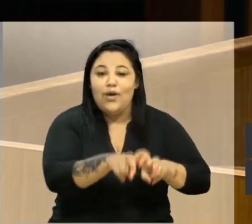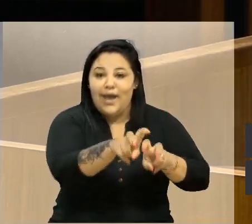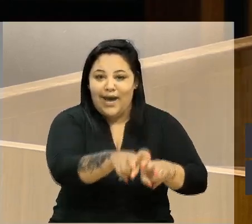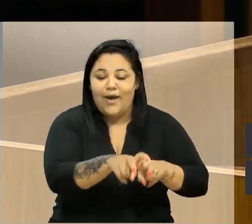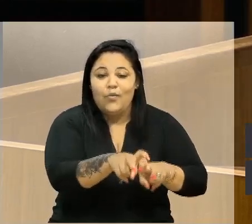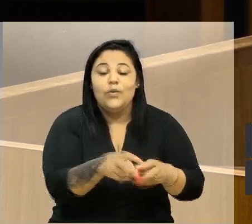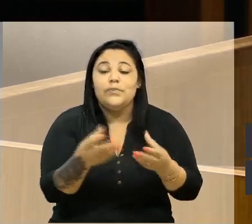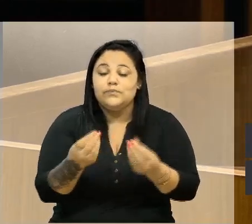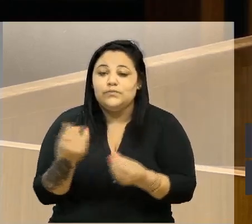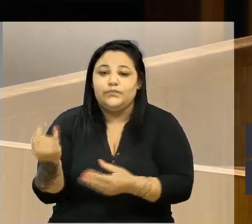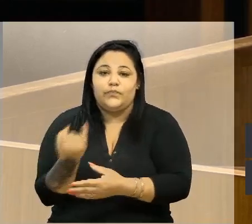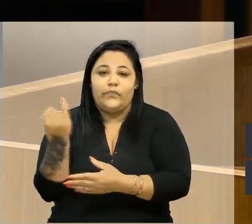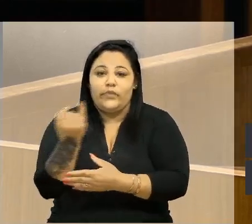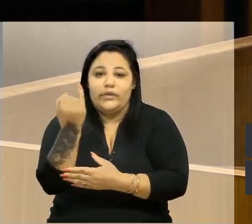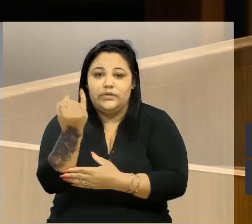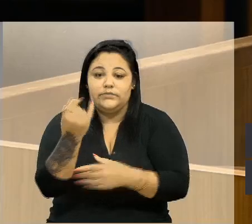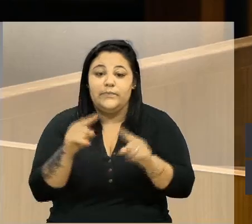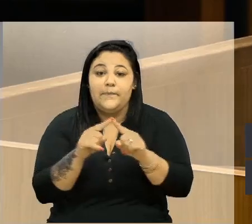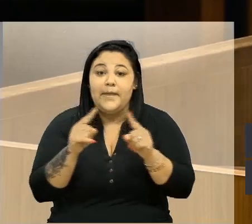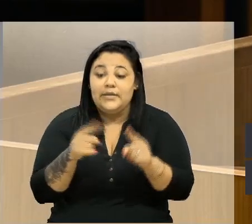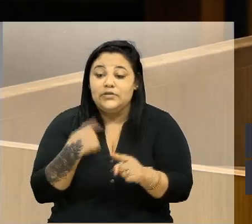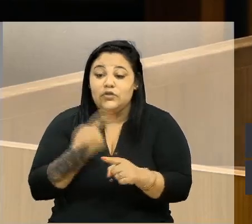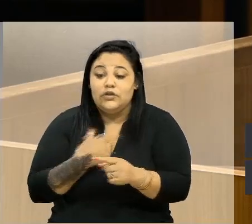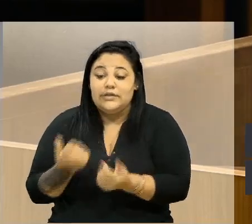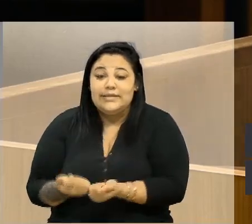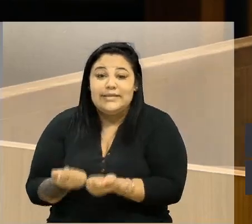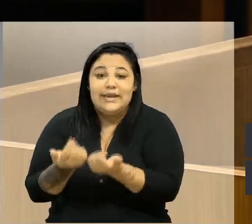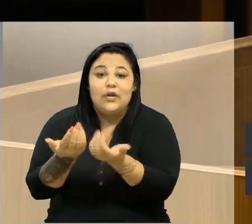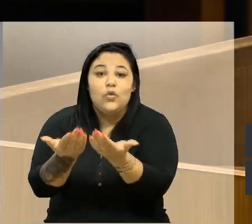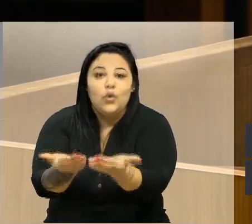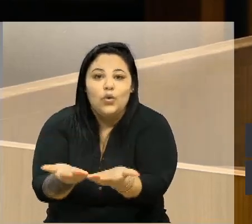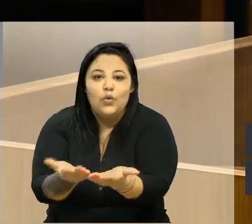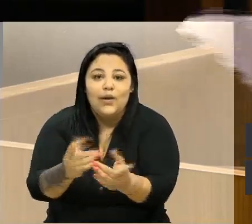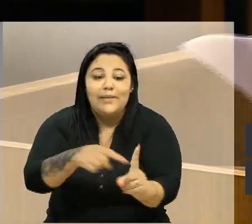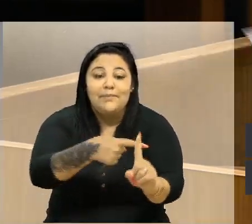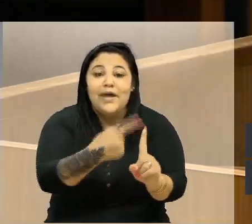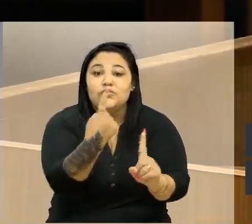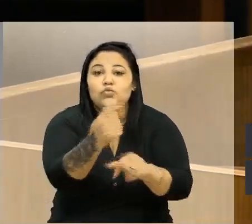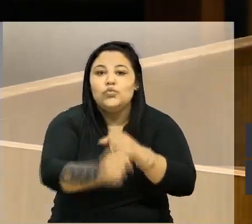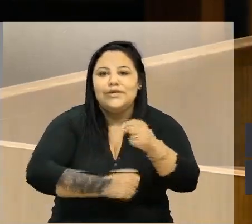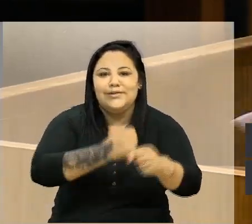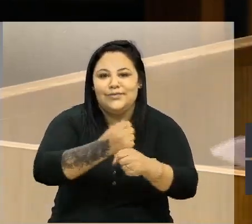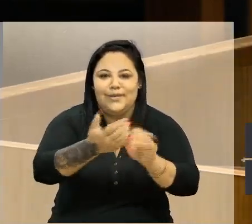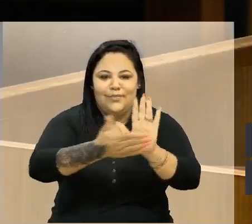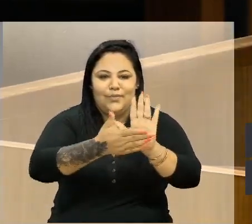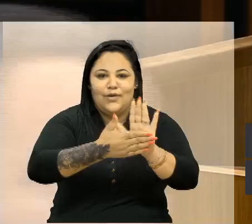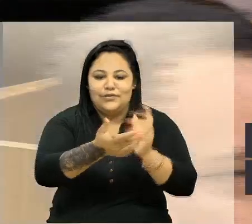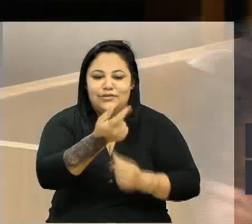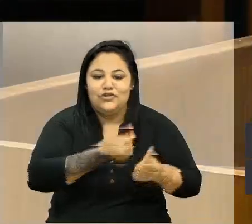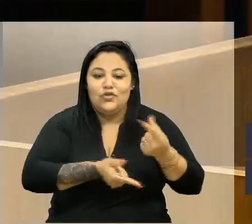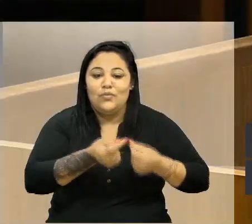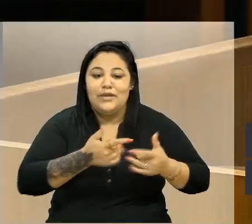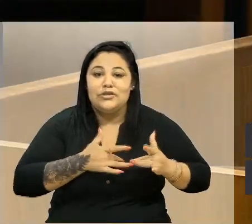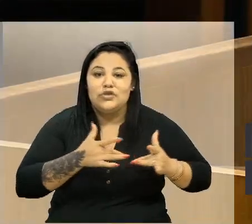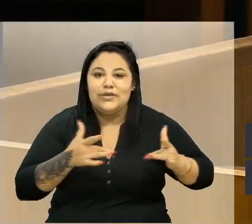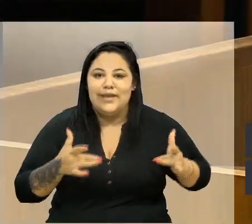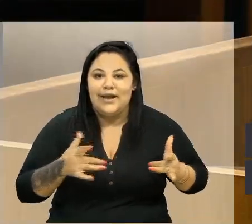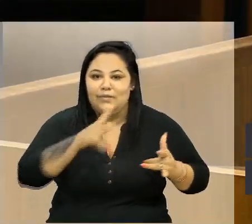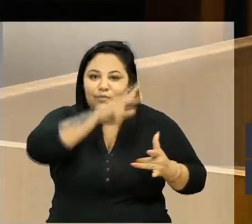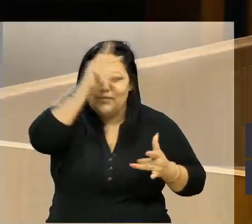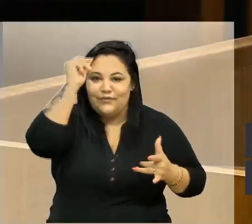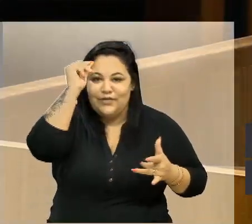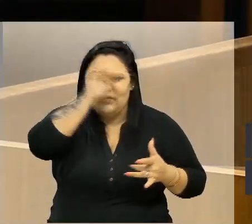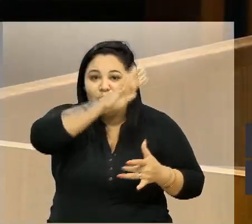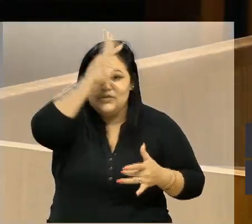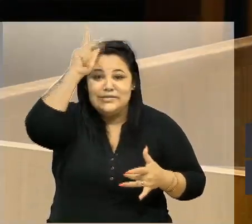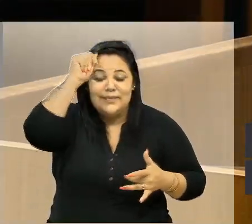muito importante, mas nós já entregamos há mais de um ano essa proposta de plano de economia solidária para o prefeito municipal. Até